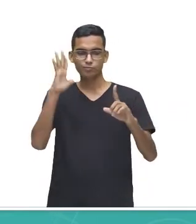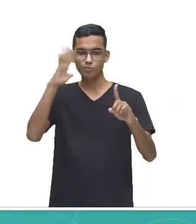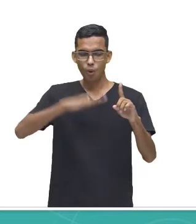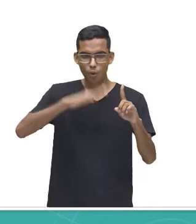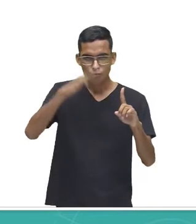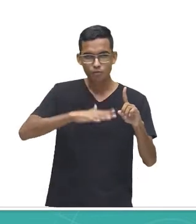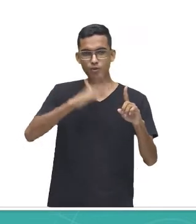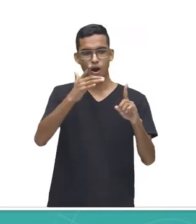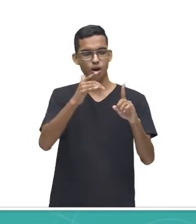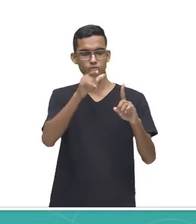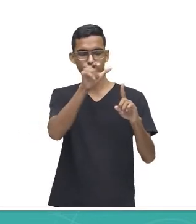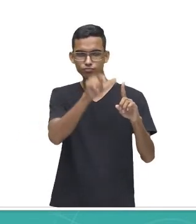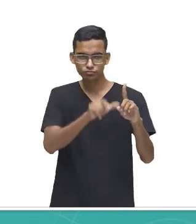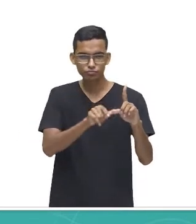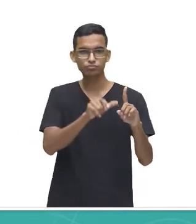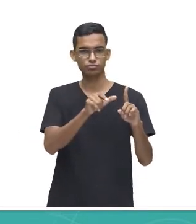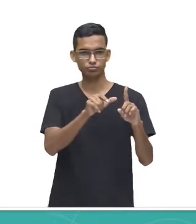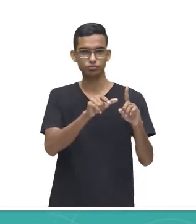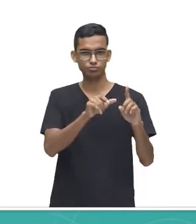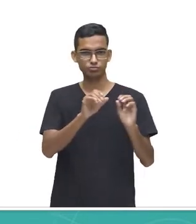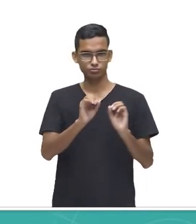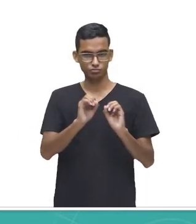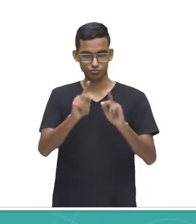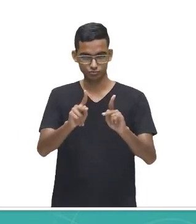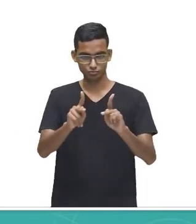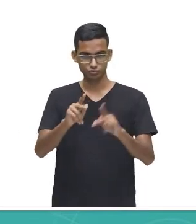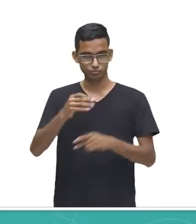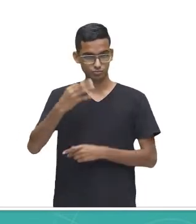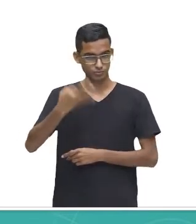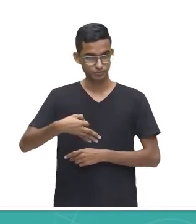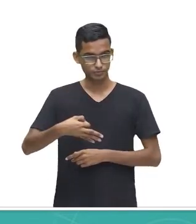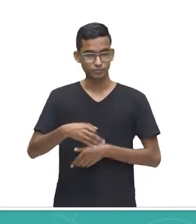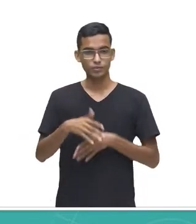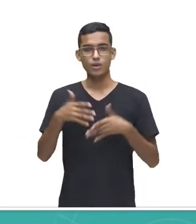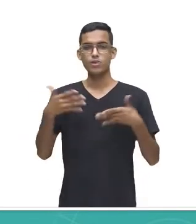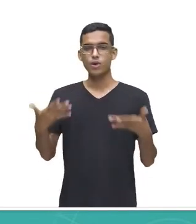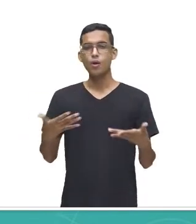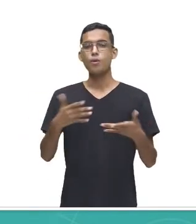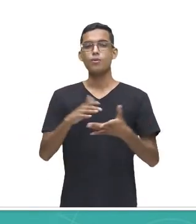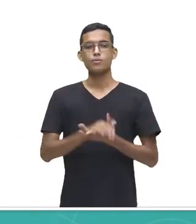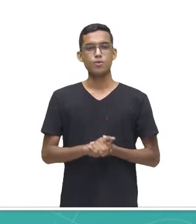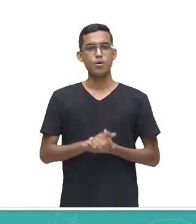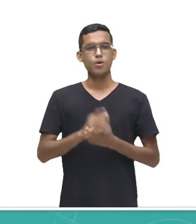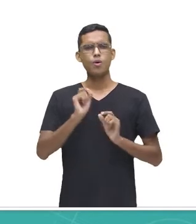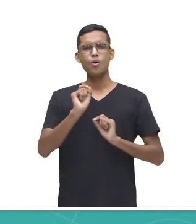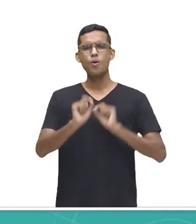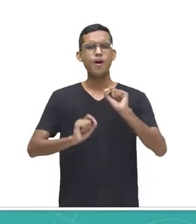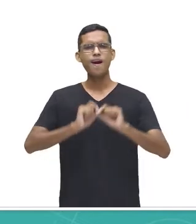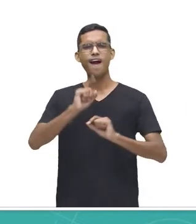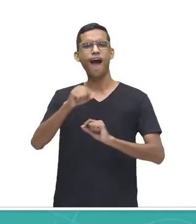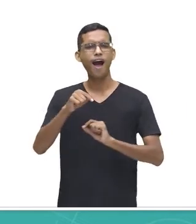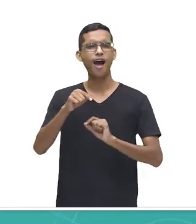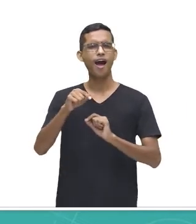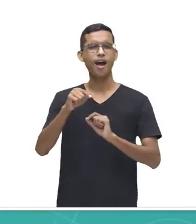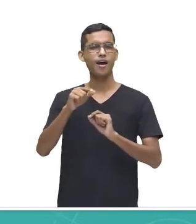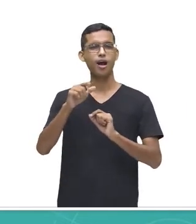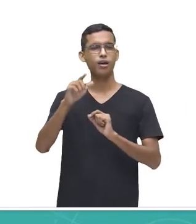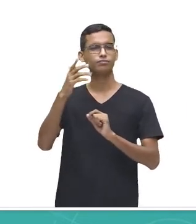divindades, certo? Então, vamos agora ver de que trata o fenômeno religioso. Porque para